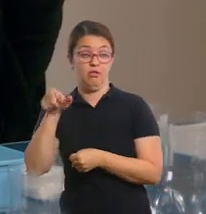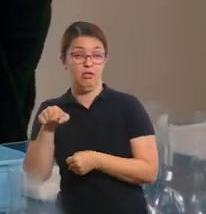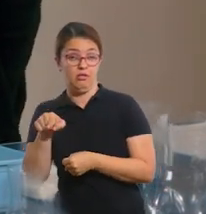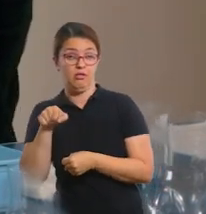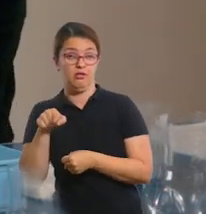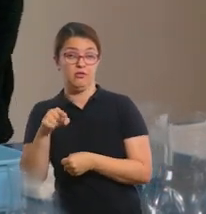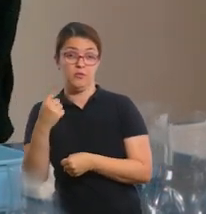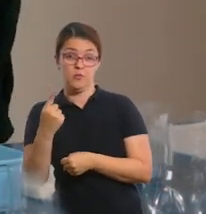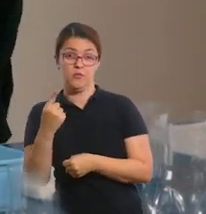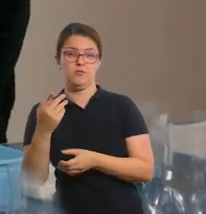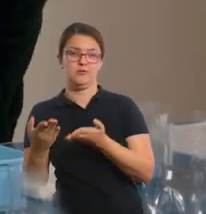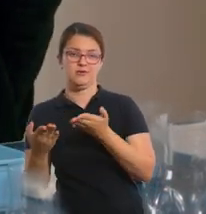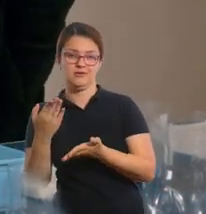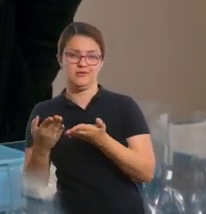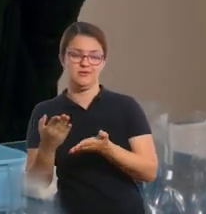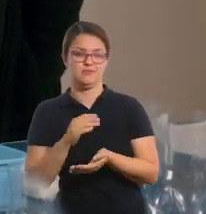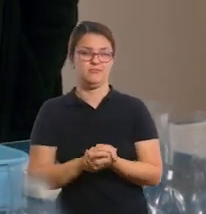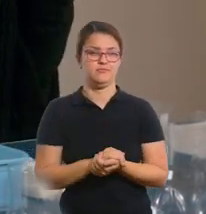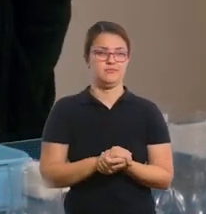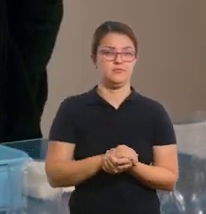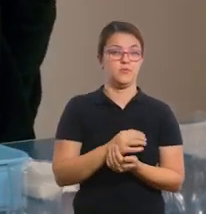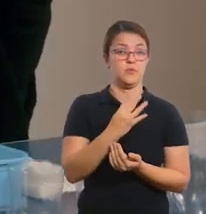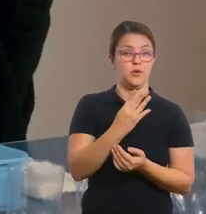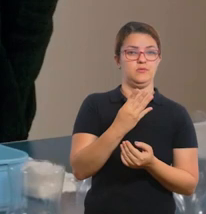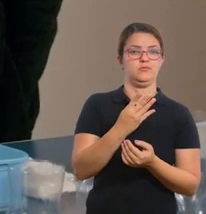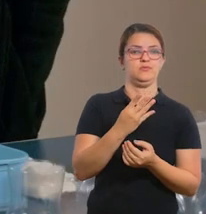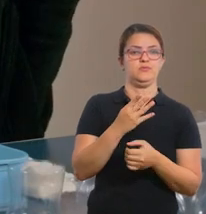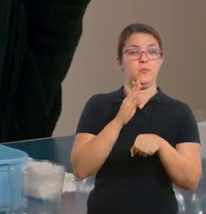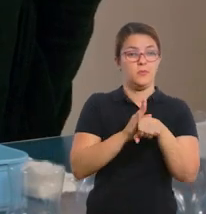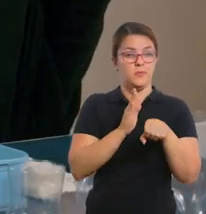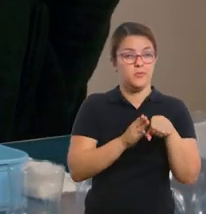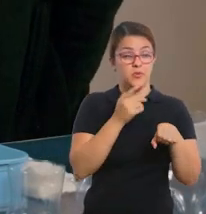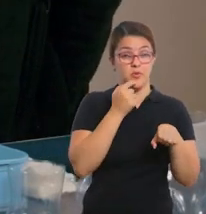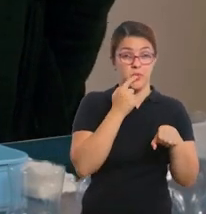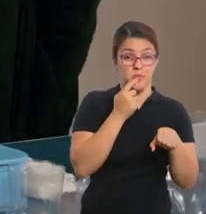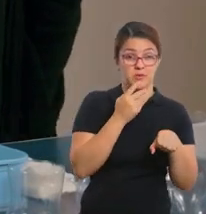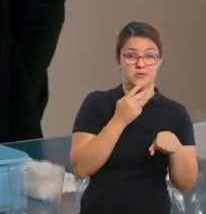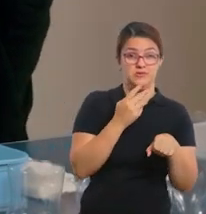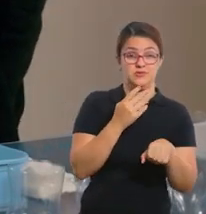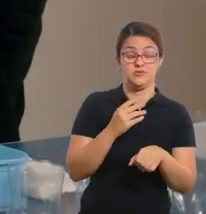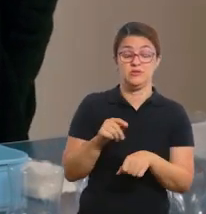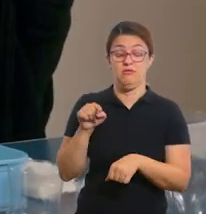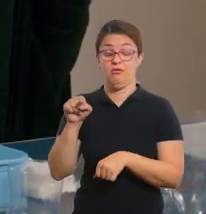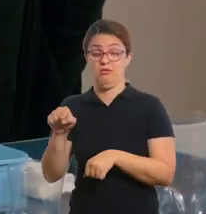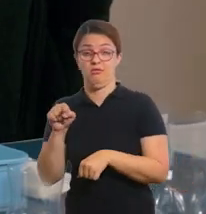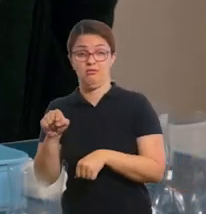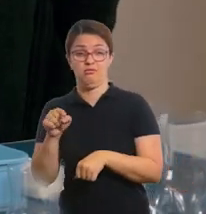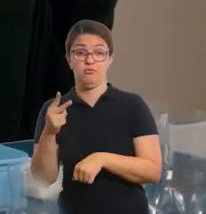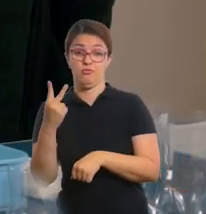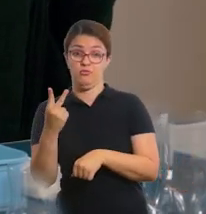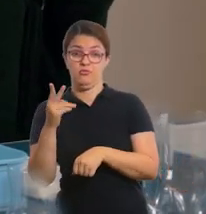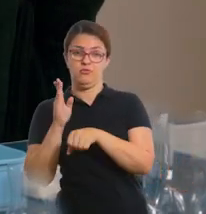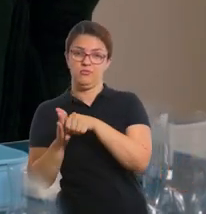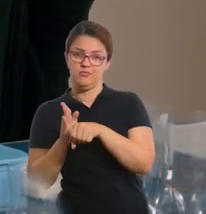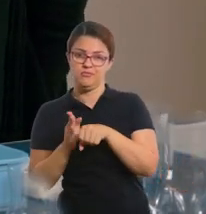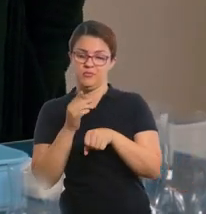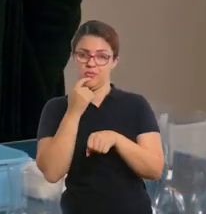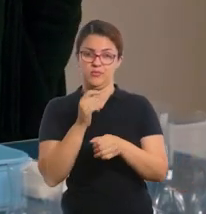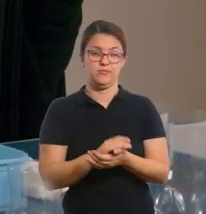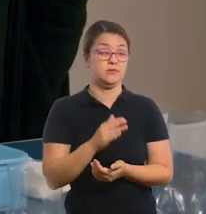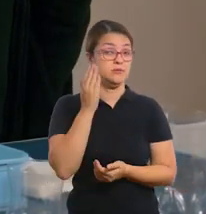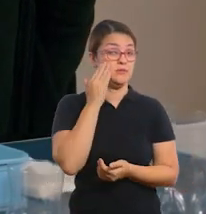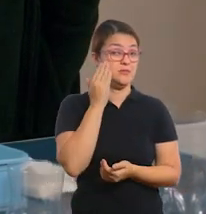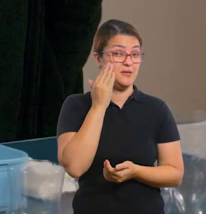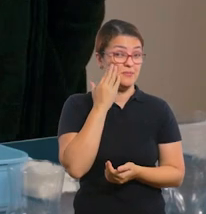quilo. A Marta comprou 4 quilos de tomate, o Augusto comprou 2. A proposta lá embaixo do problema é, sabendo que a compra de